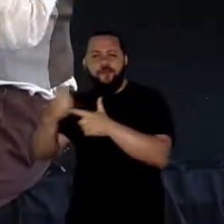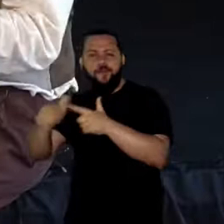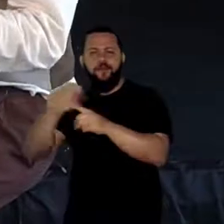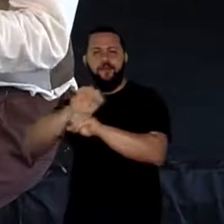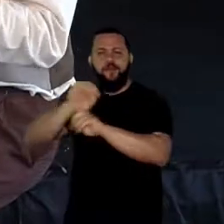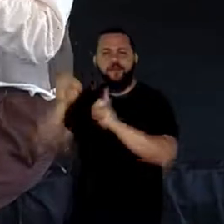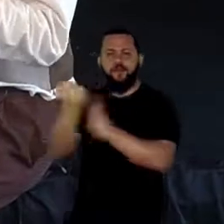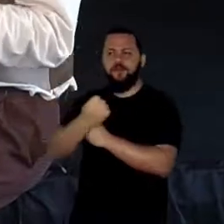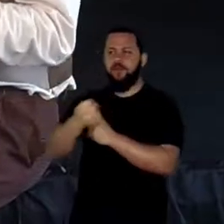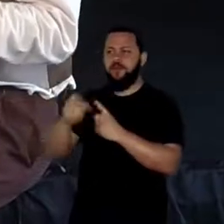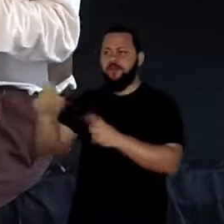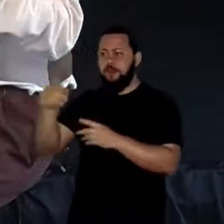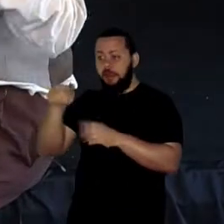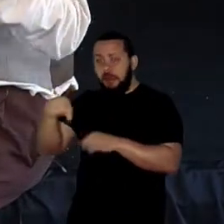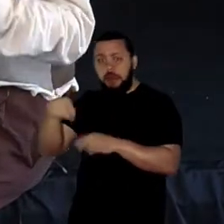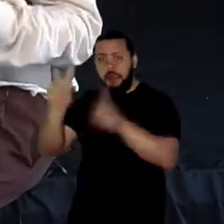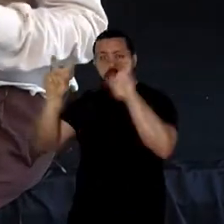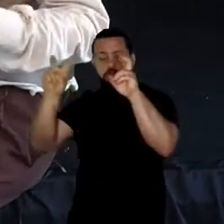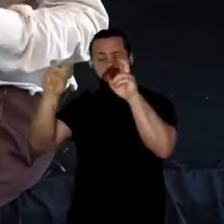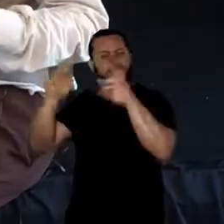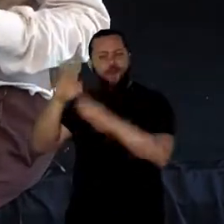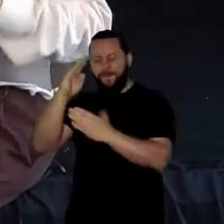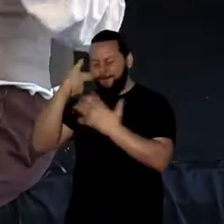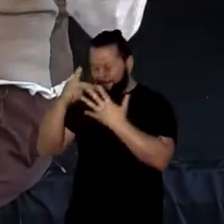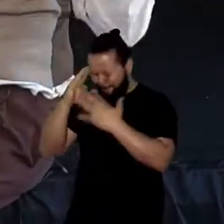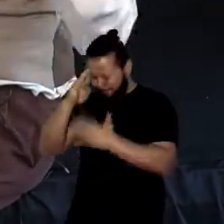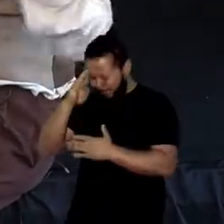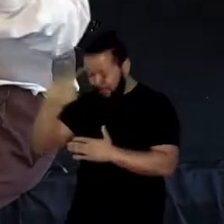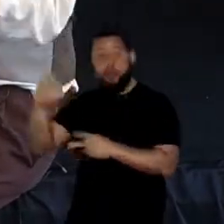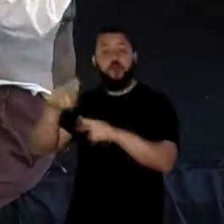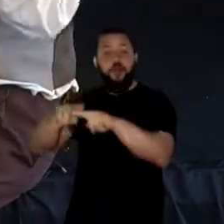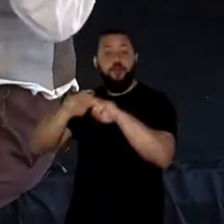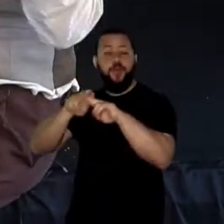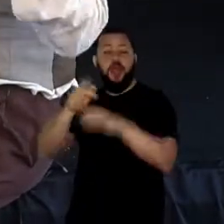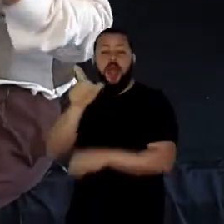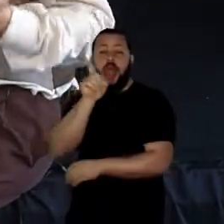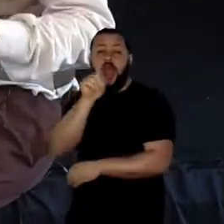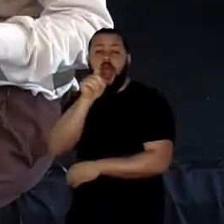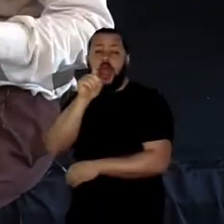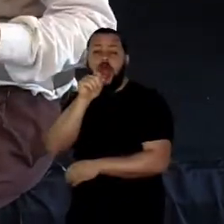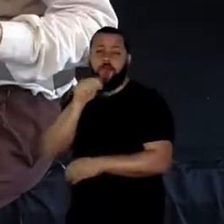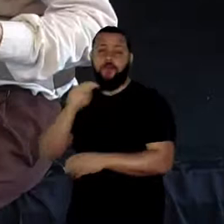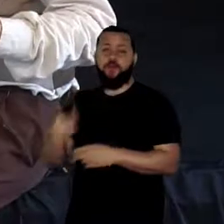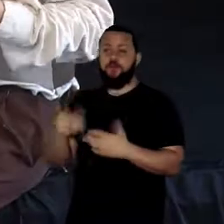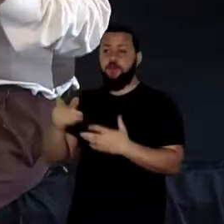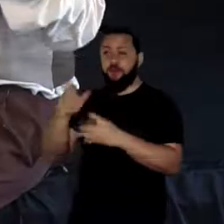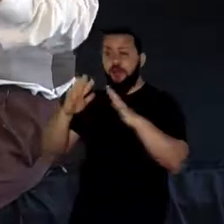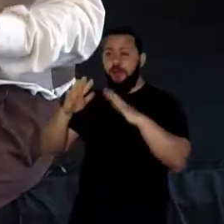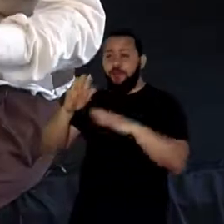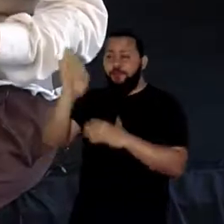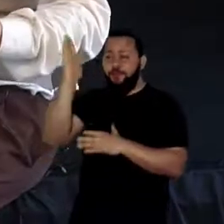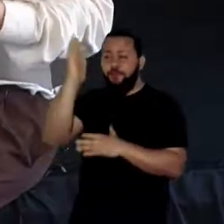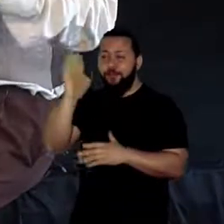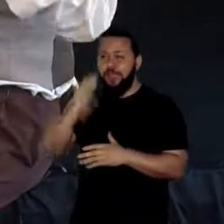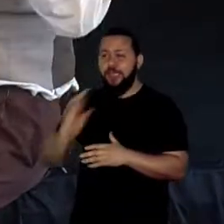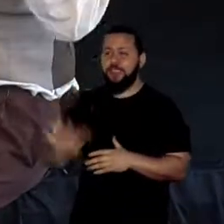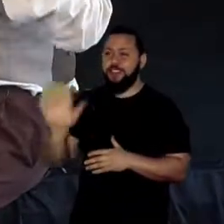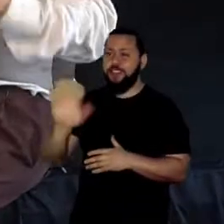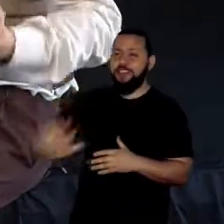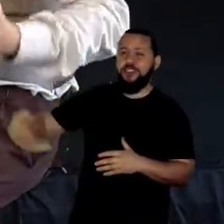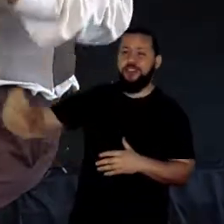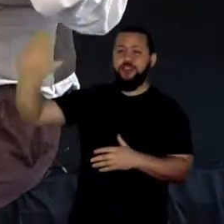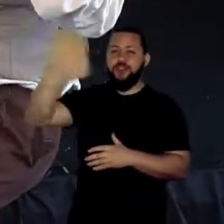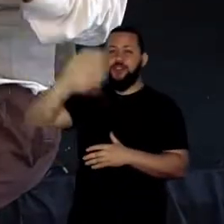principalmente por causa da água. A falta da água, a privatização da água, que muitos países ao redor do Brasil já privatizaram, né? Como o Chile, que hoje